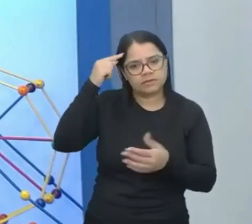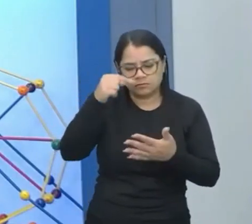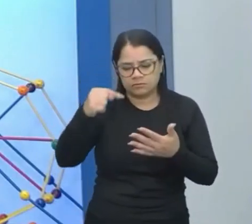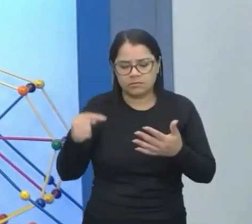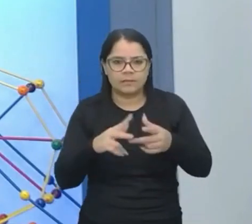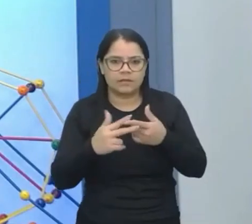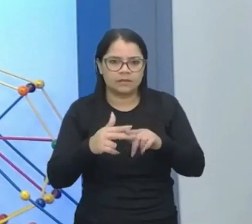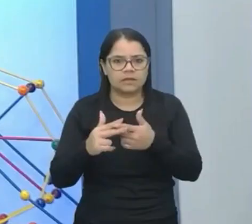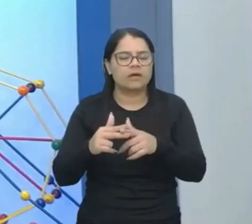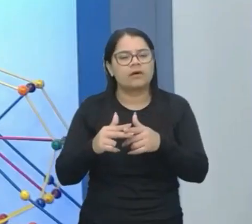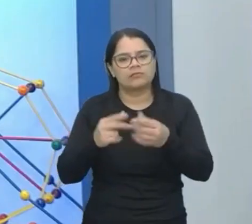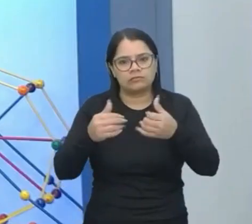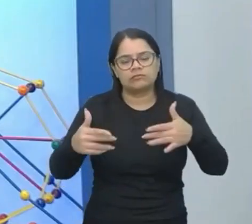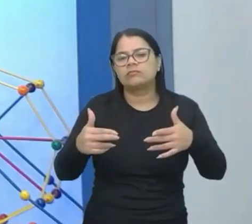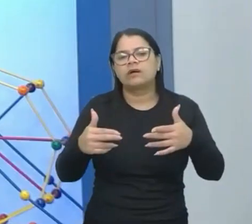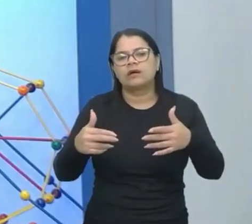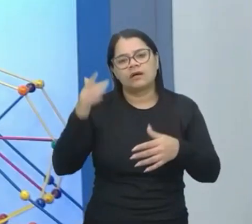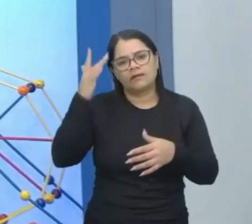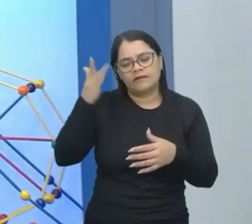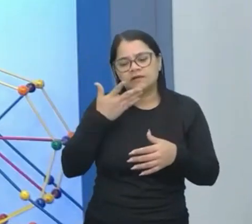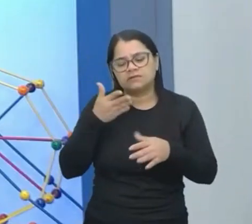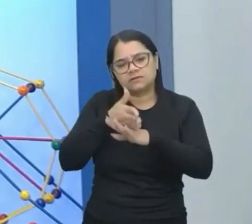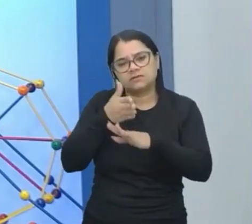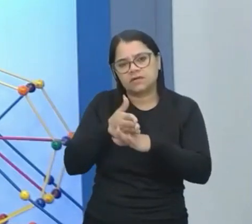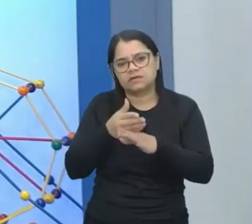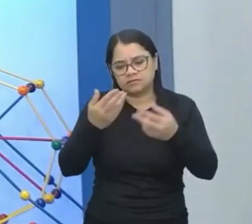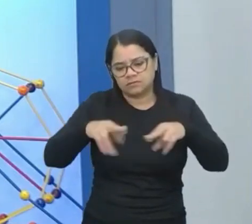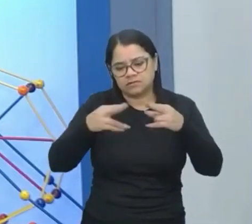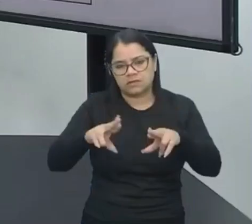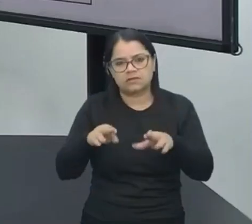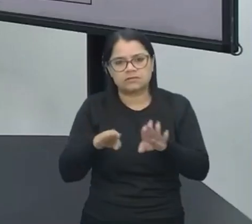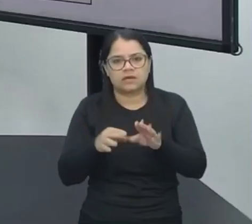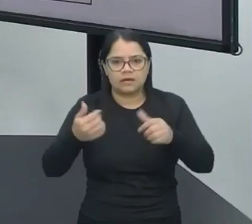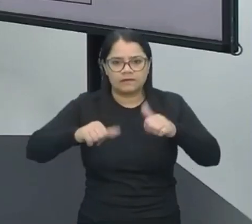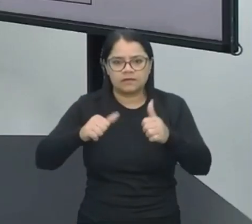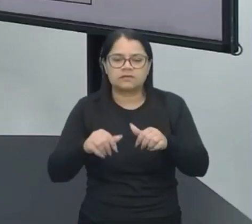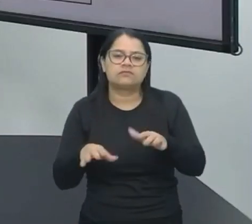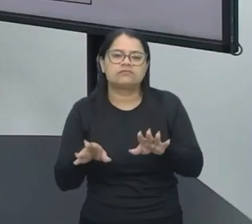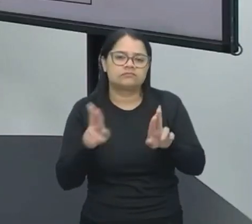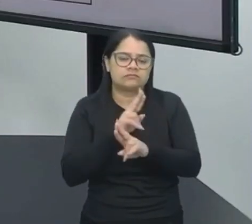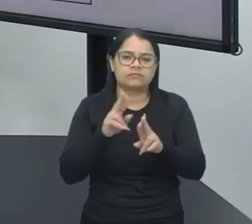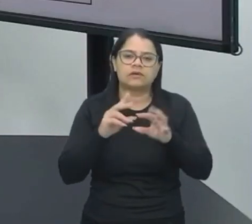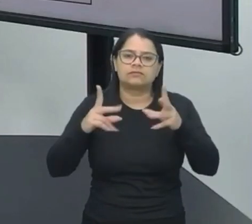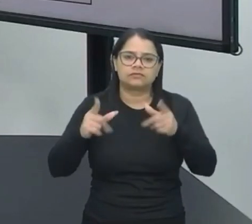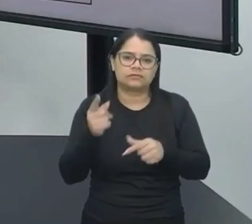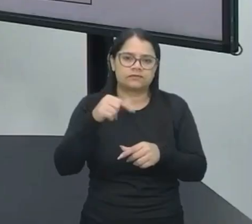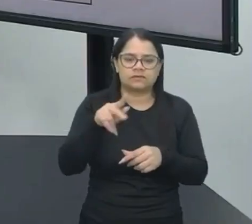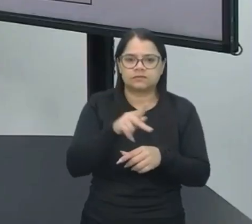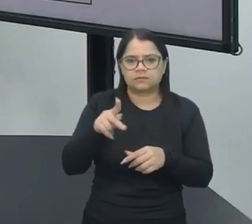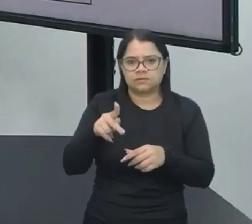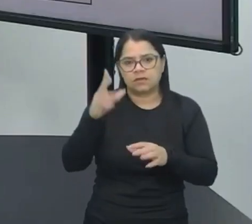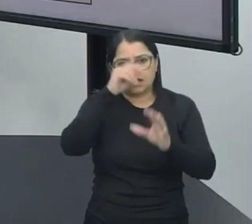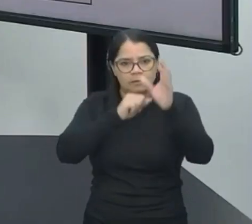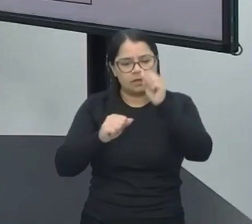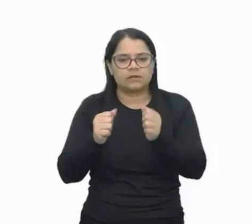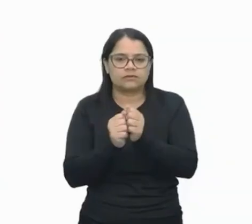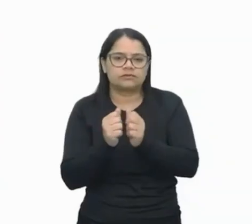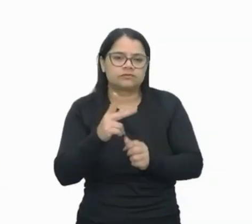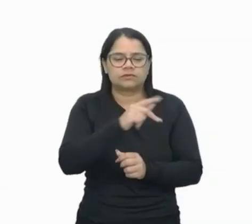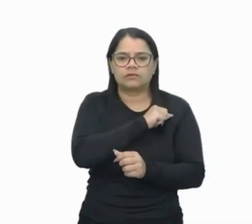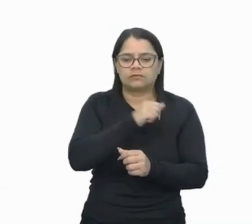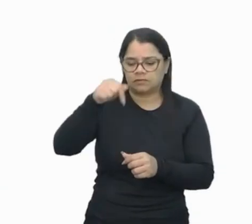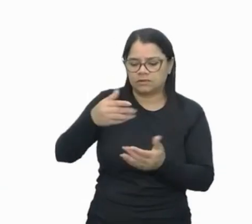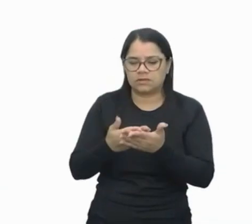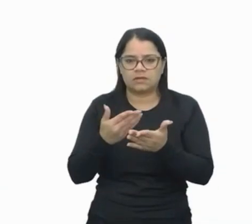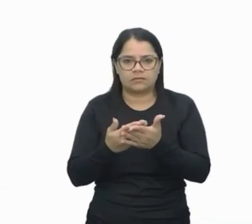materiais de fácil acesso e recicláveis. E uma autoavaliação em relação, professora, a tudo aquilo que você aprendeu nessa aula